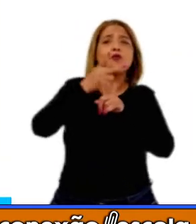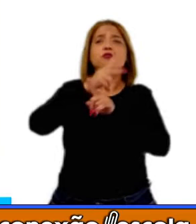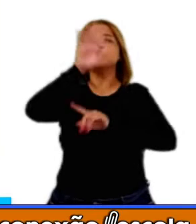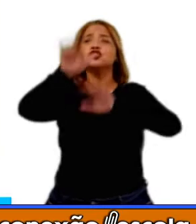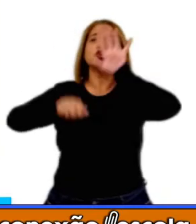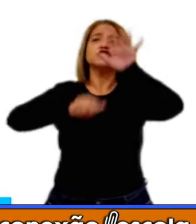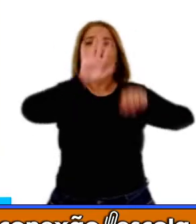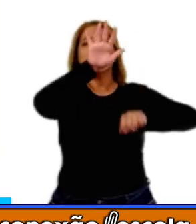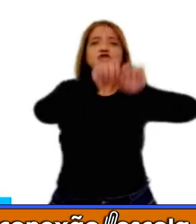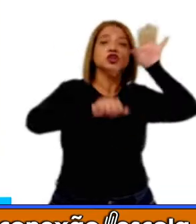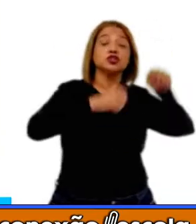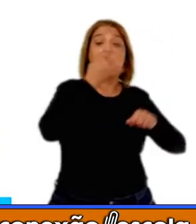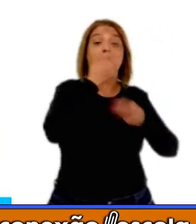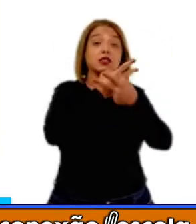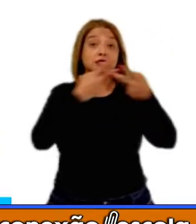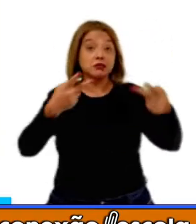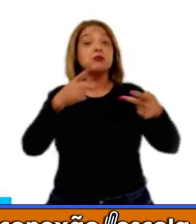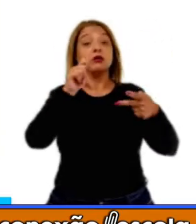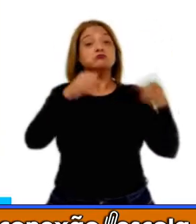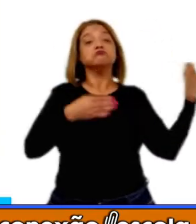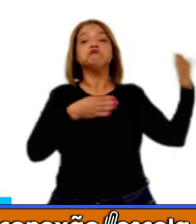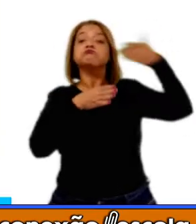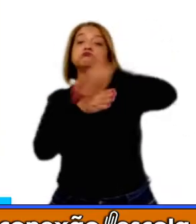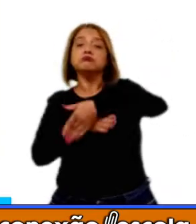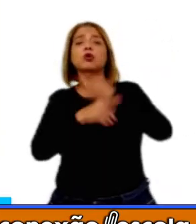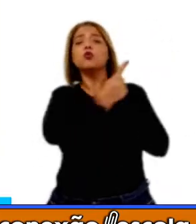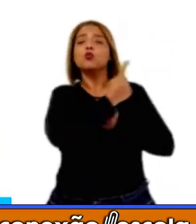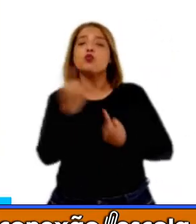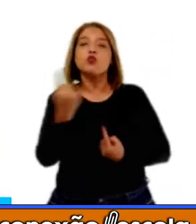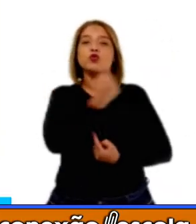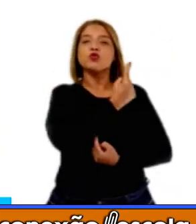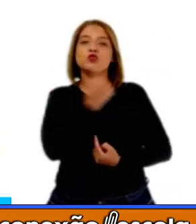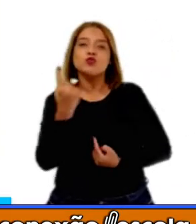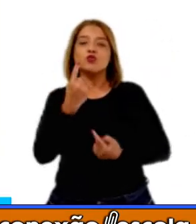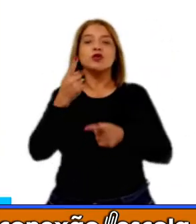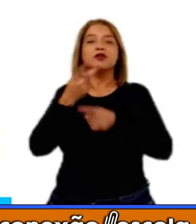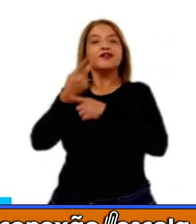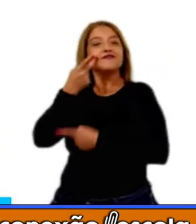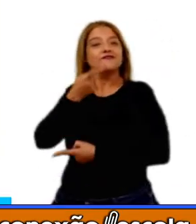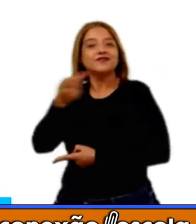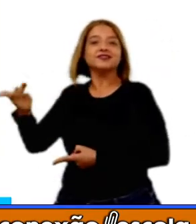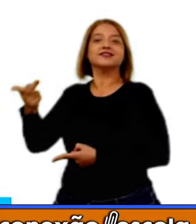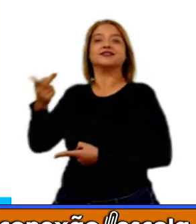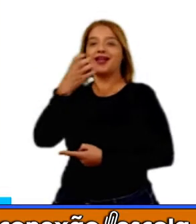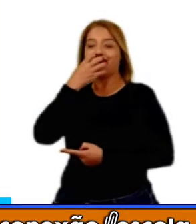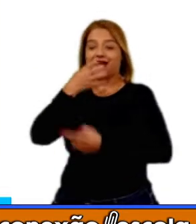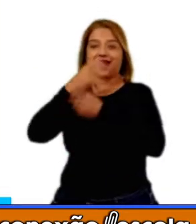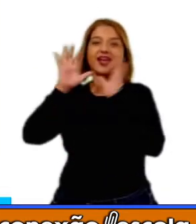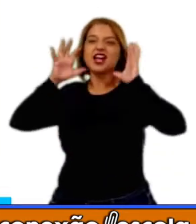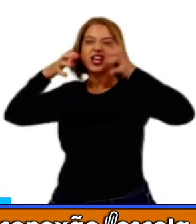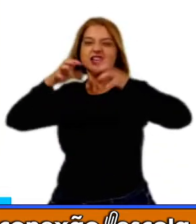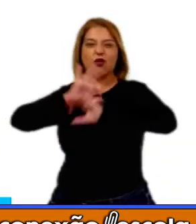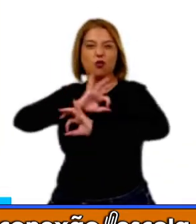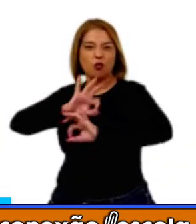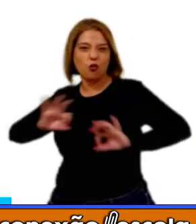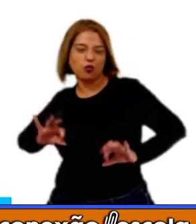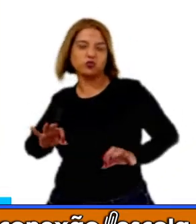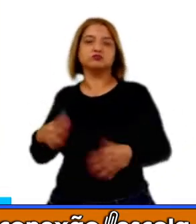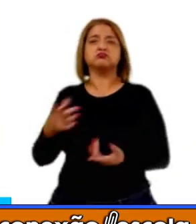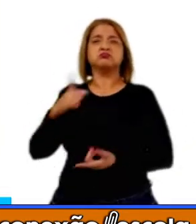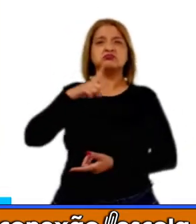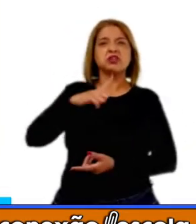um, principiaram a visitar a onça. Vem o veado, vem a